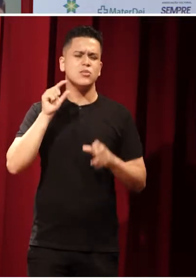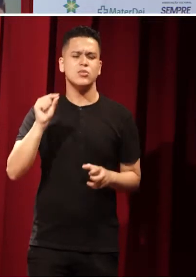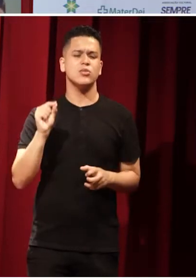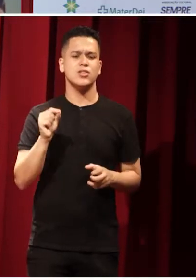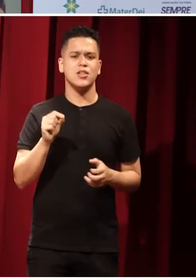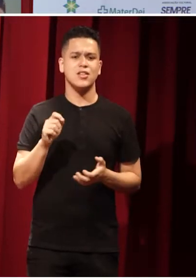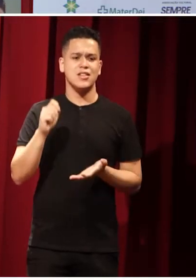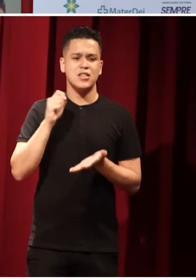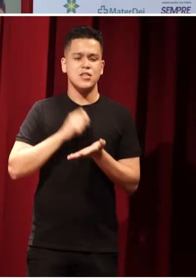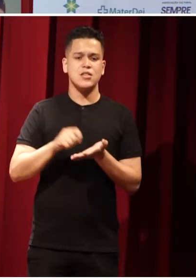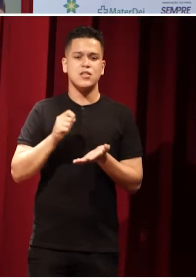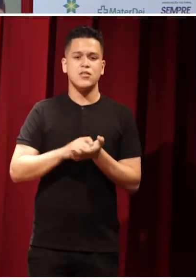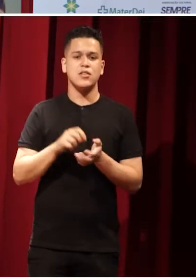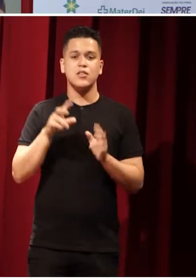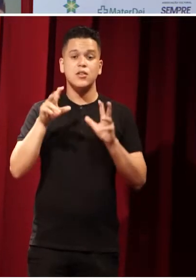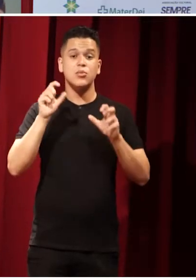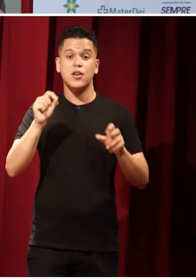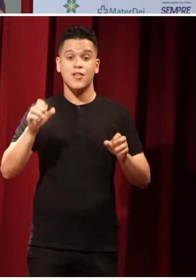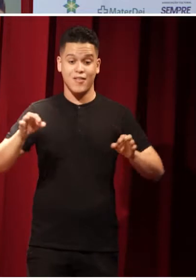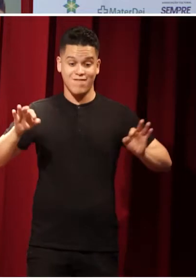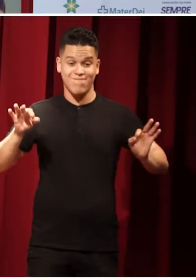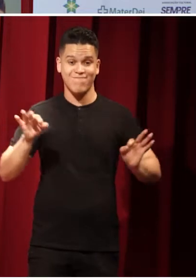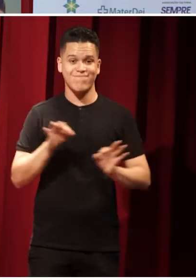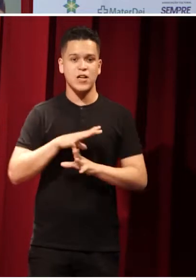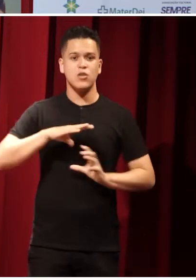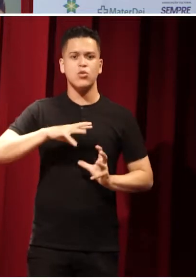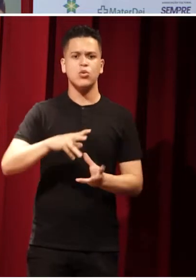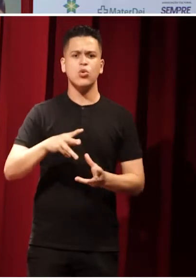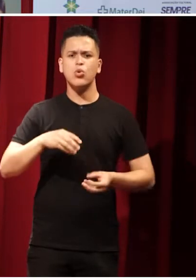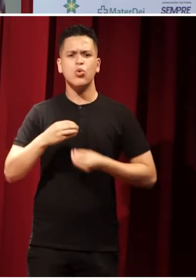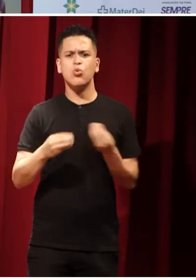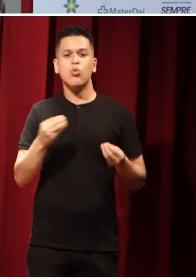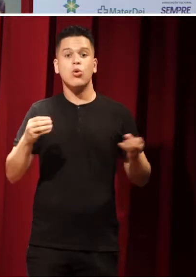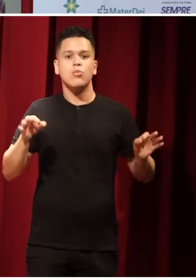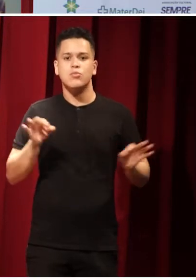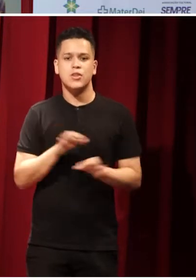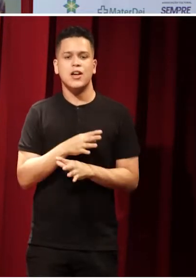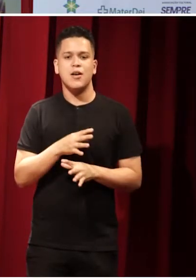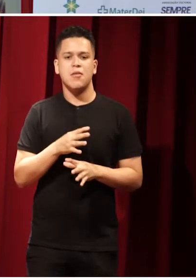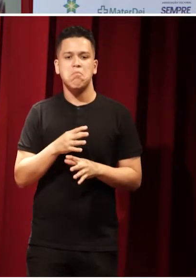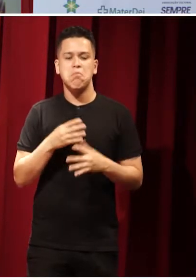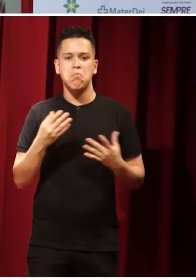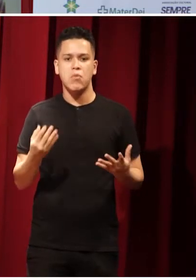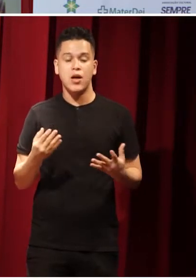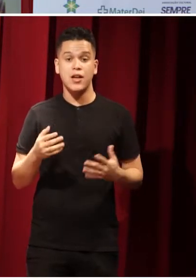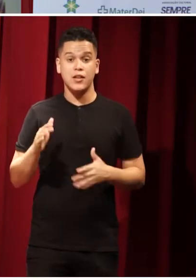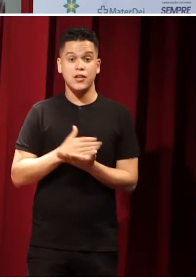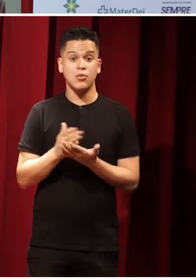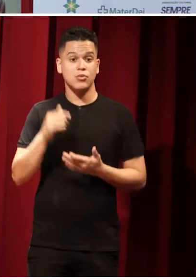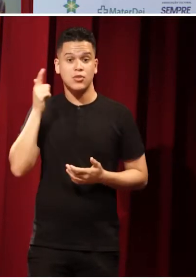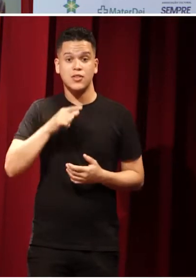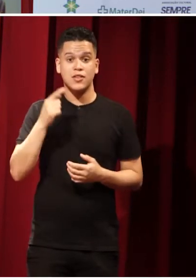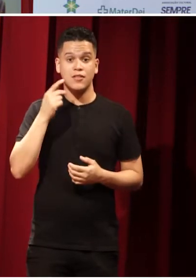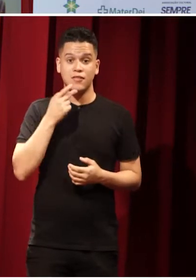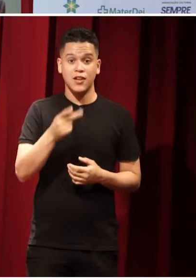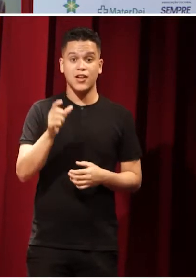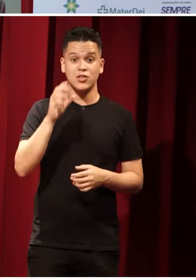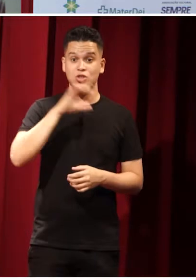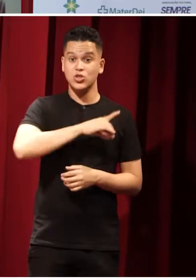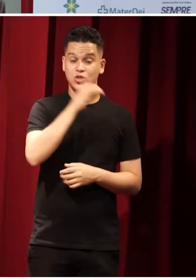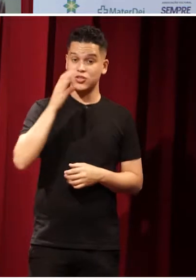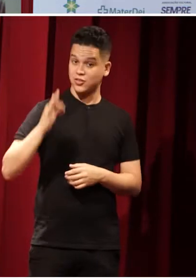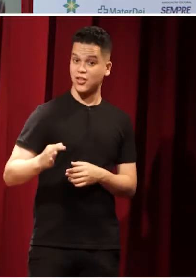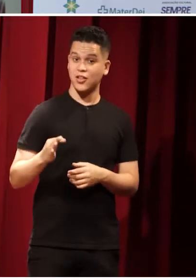em escrever a respeito do fim do mundo. Como o mundo vai acabar. Em alguns casos até prevendo data.